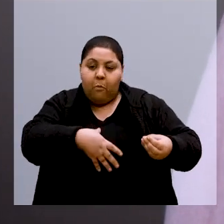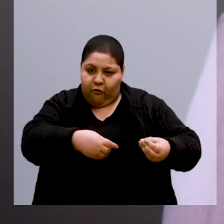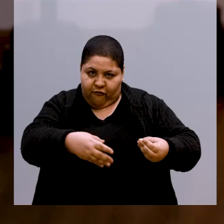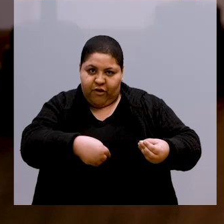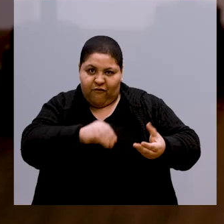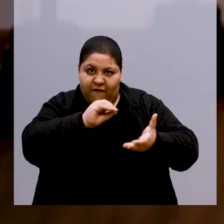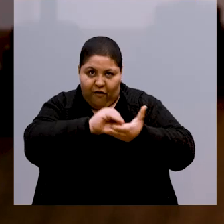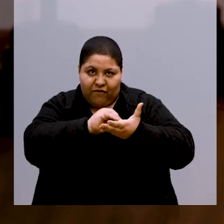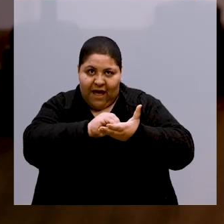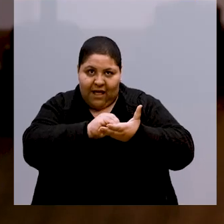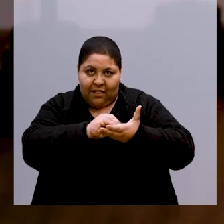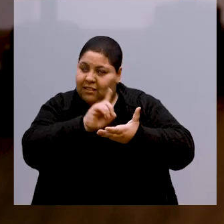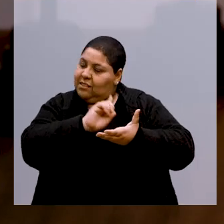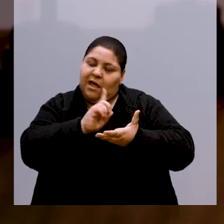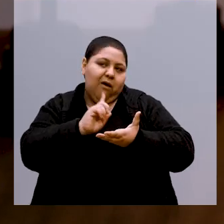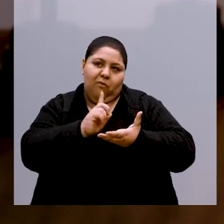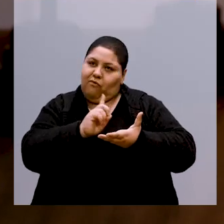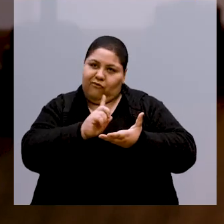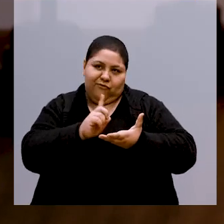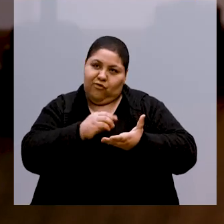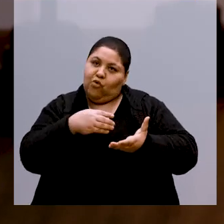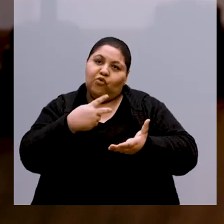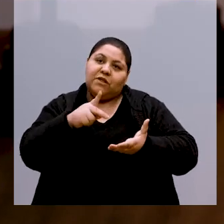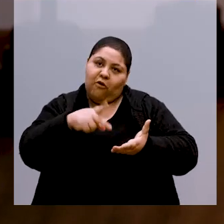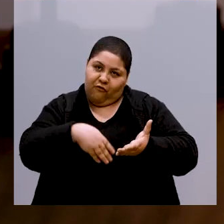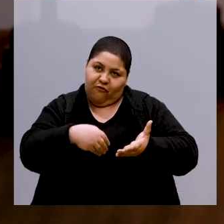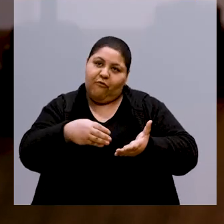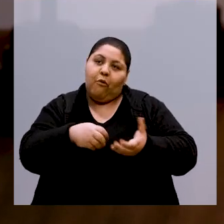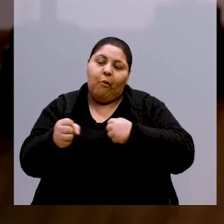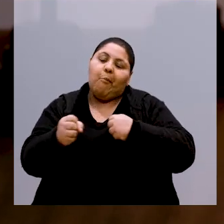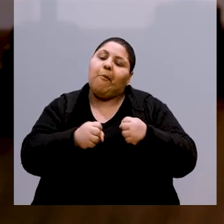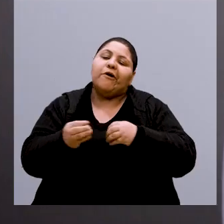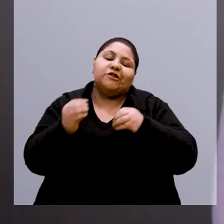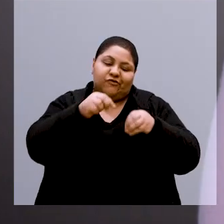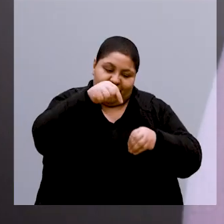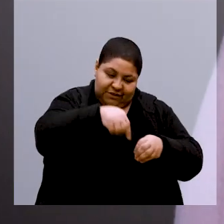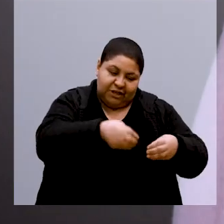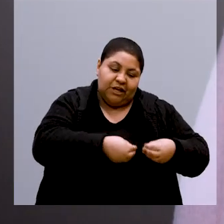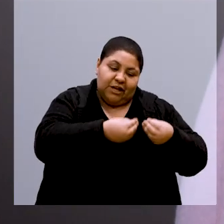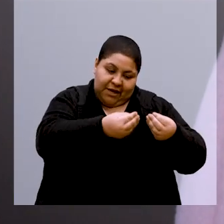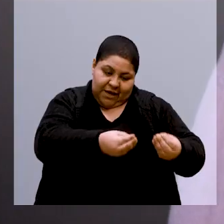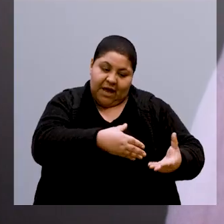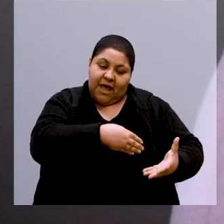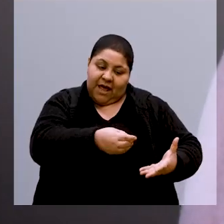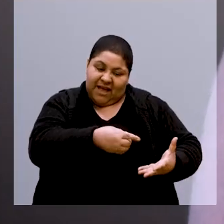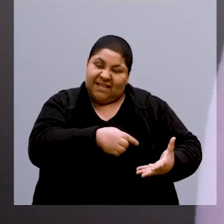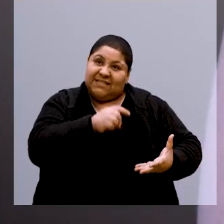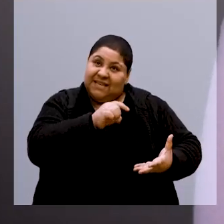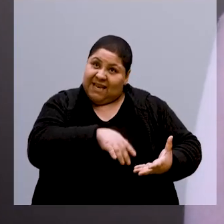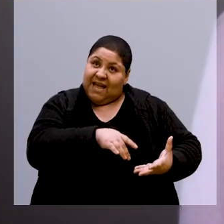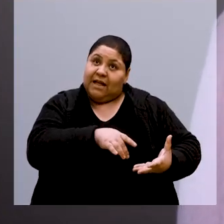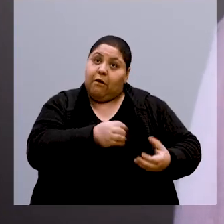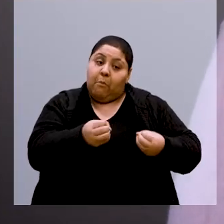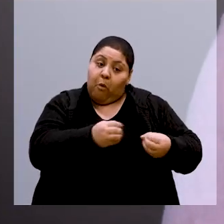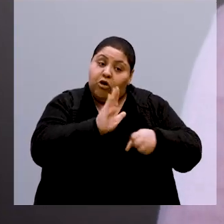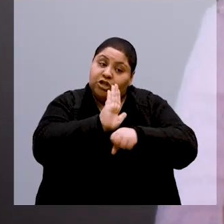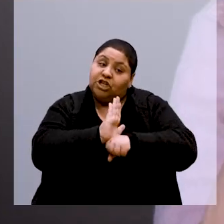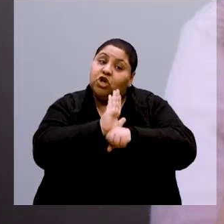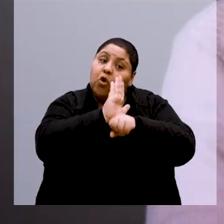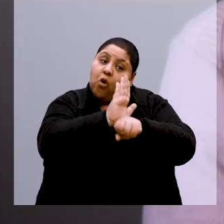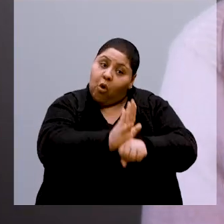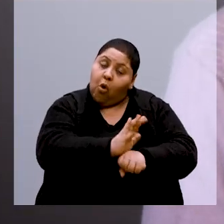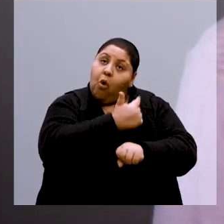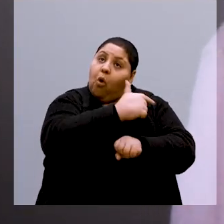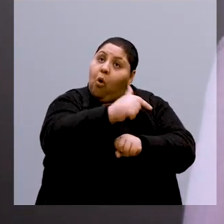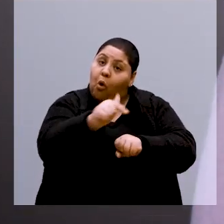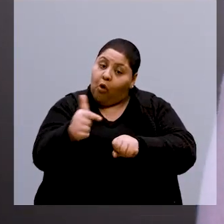leite, o meu filho vai ficar sem? Não, não vai ficar sem o teu filho, né? Então tu pode vir sim doar. Esse leite em excesso vai poder